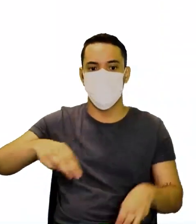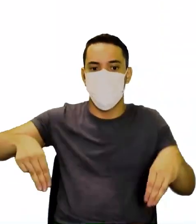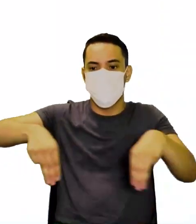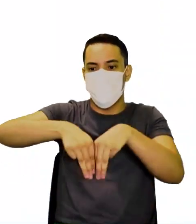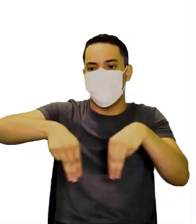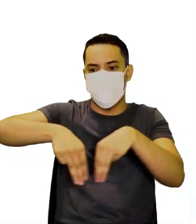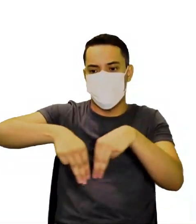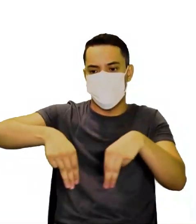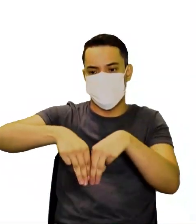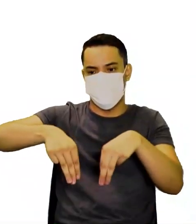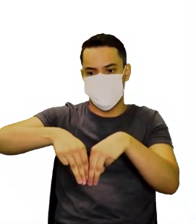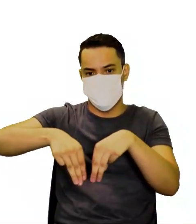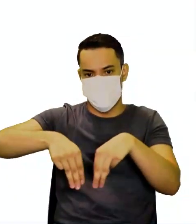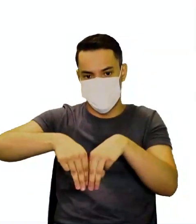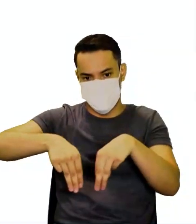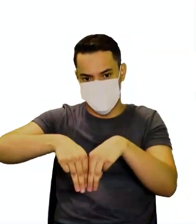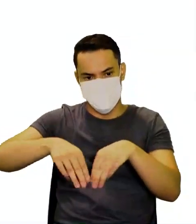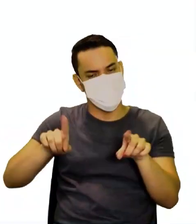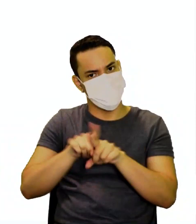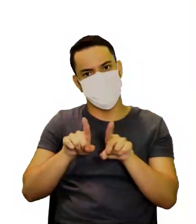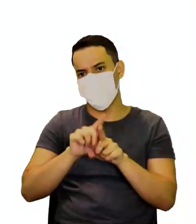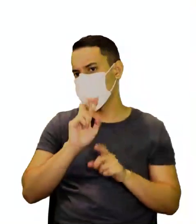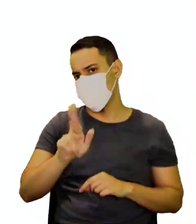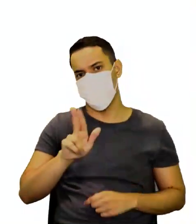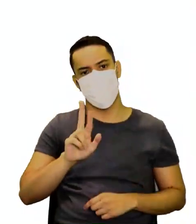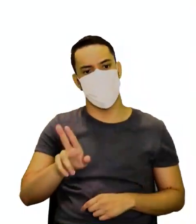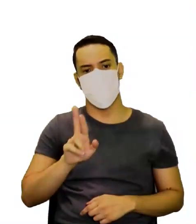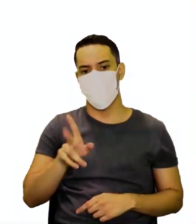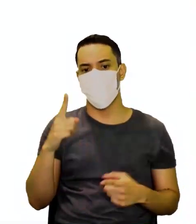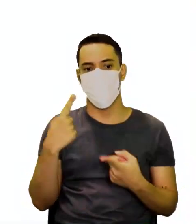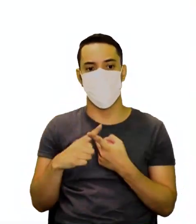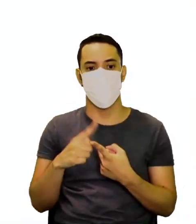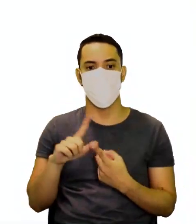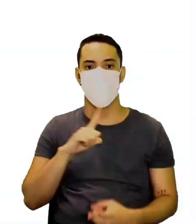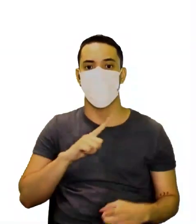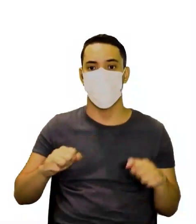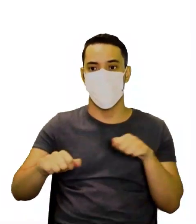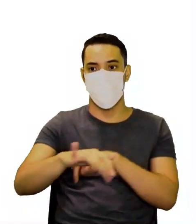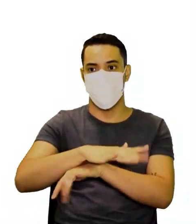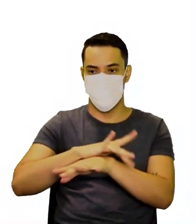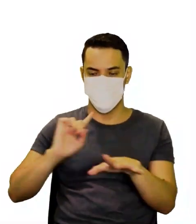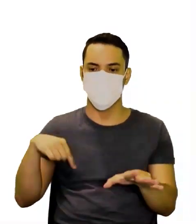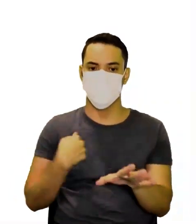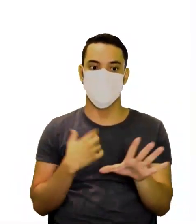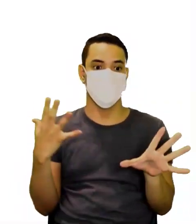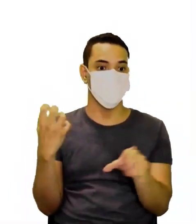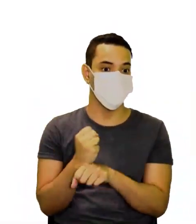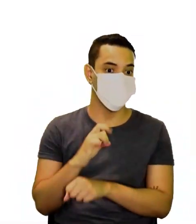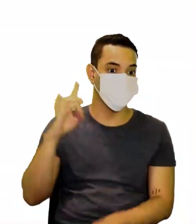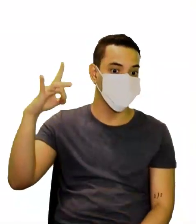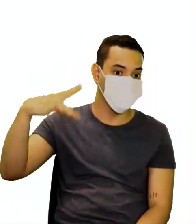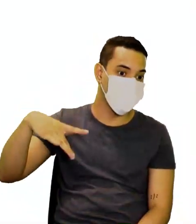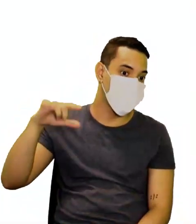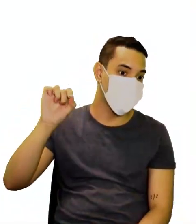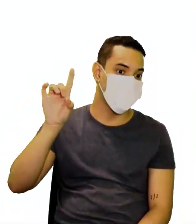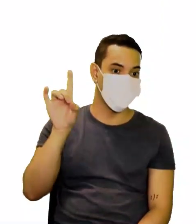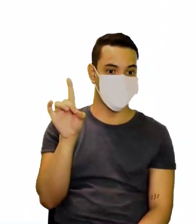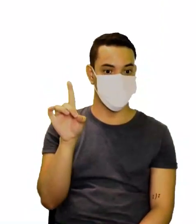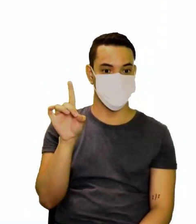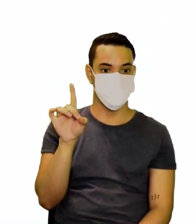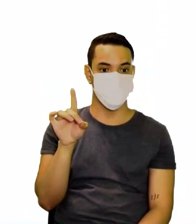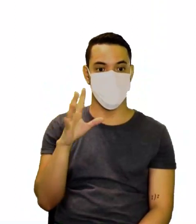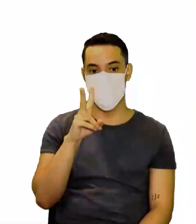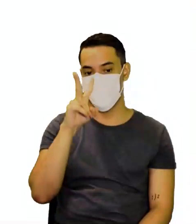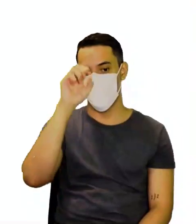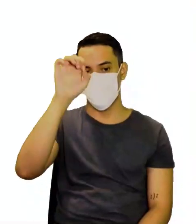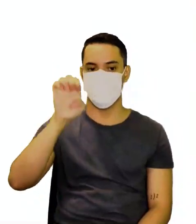campo magnético também não é, né? Nós temos lá o fluxo, nós calculamos. Opa, o que nós temos na letra D?